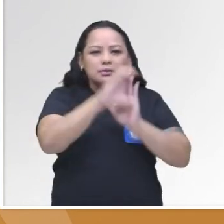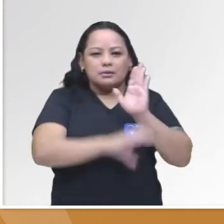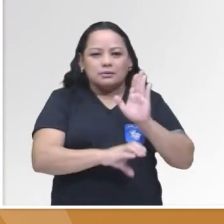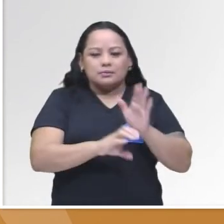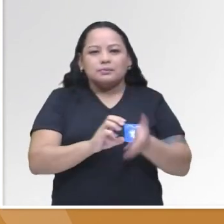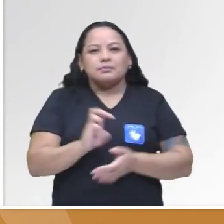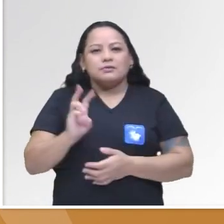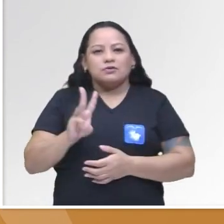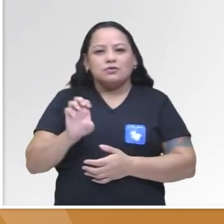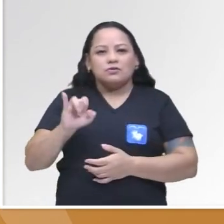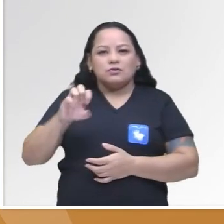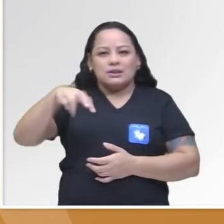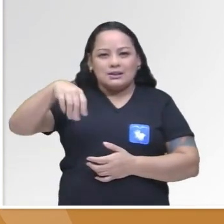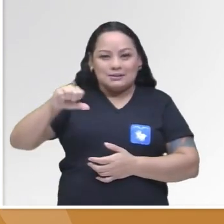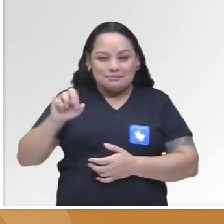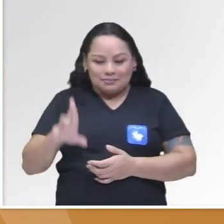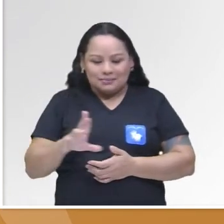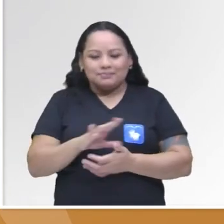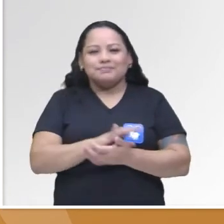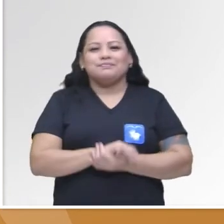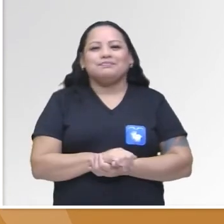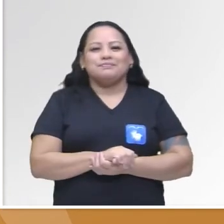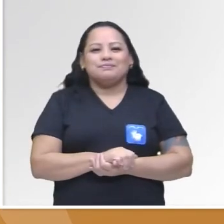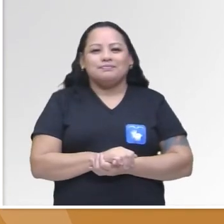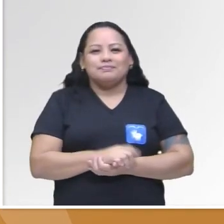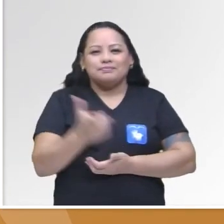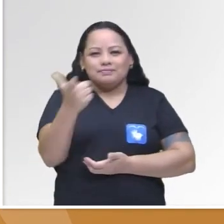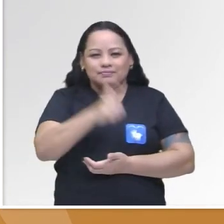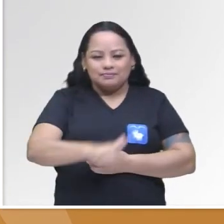Weimar. Continuando, vamos lá?